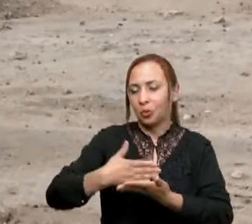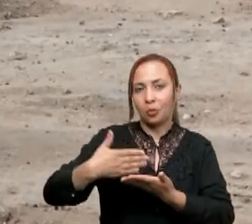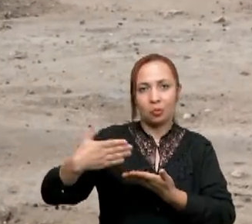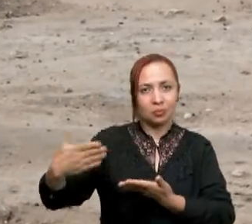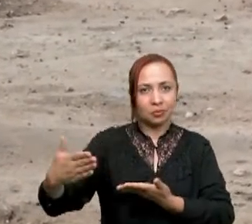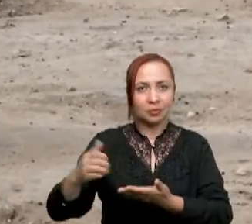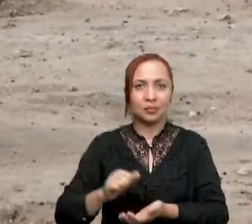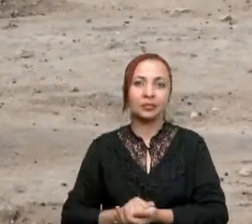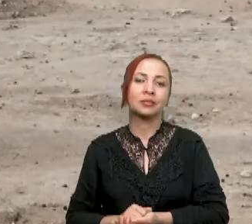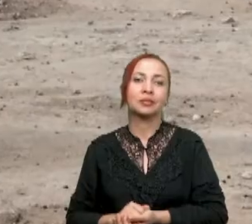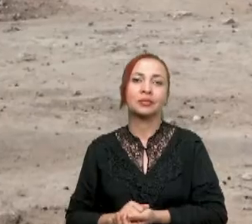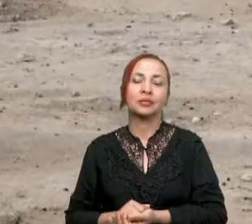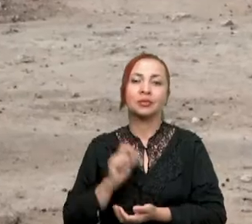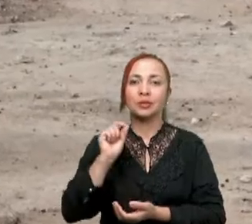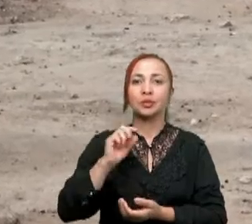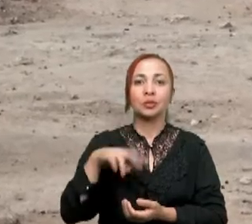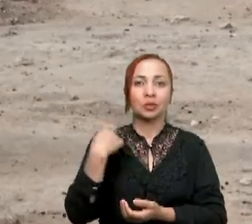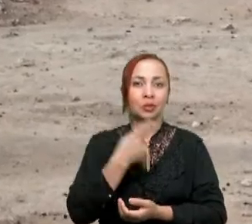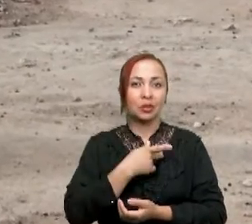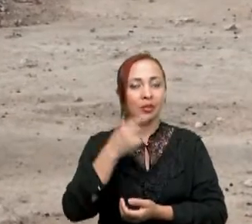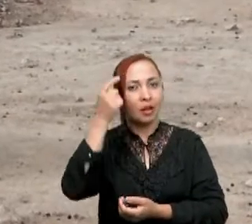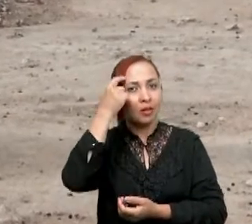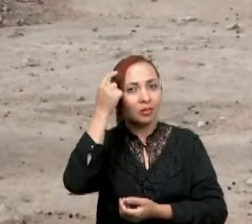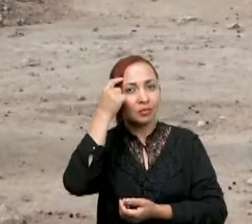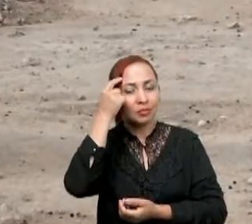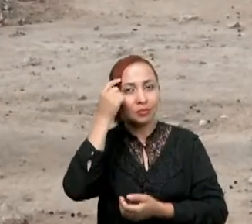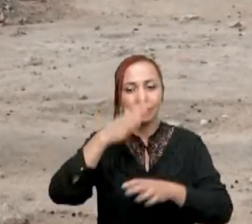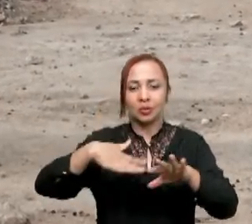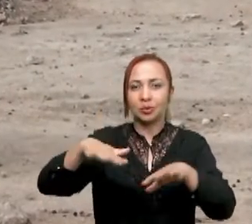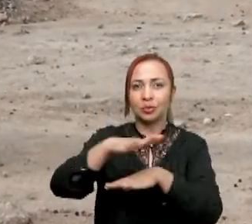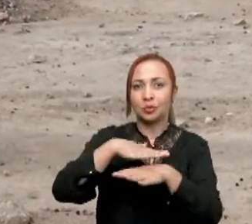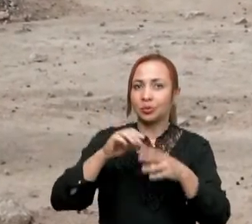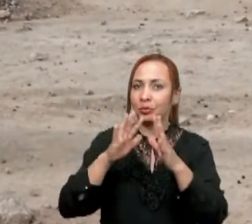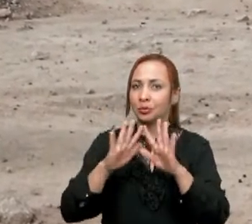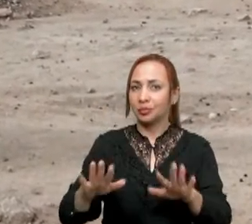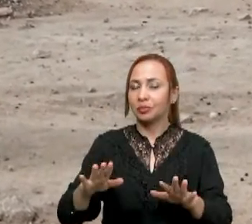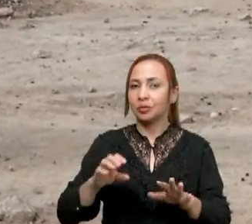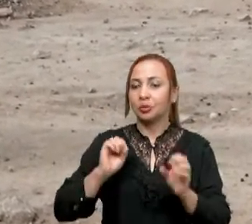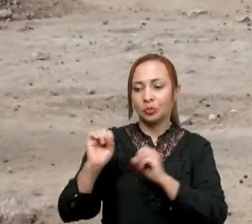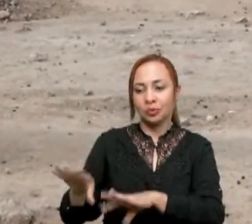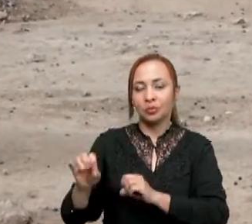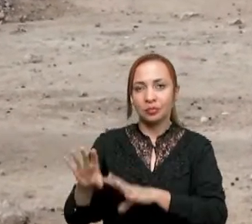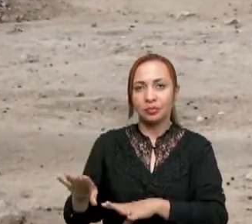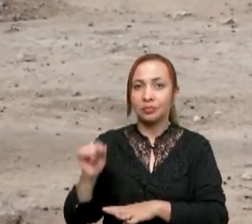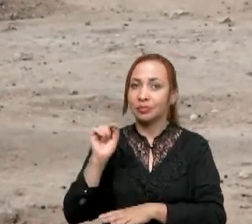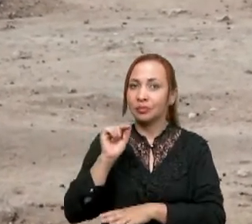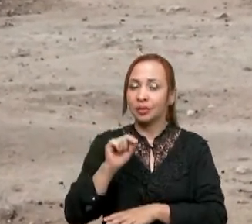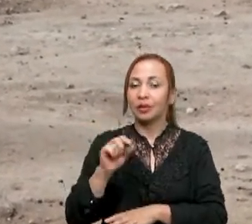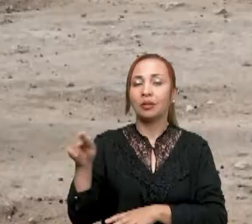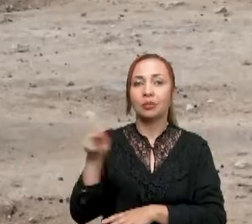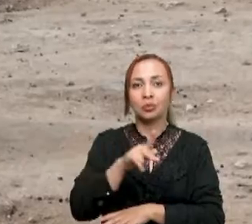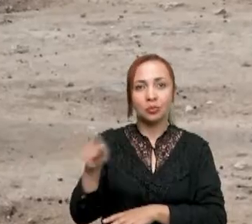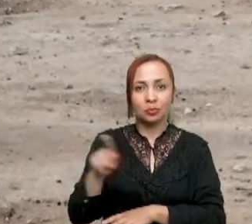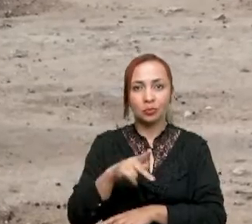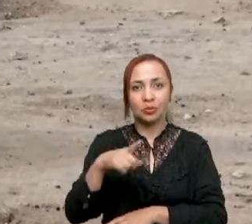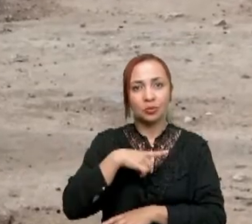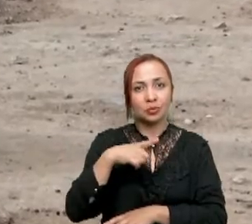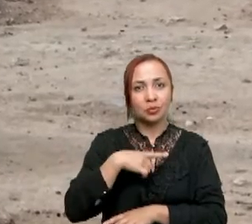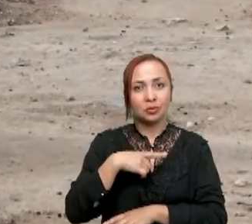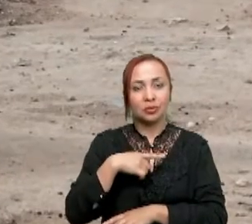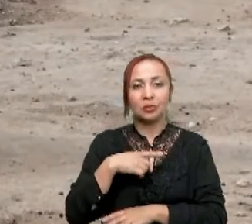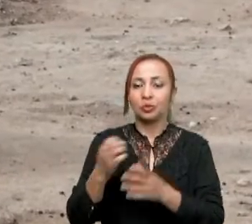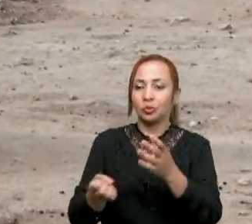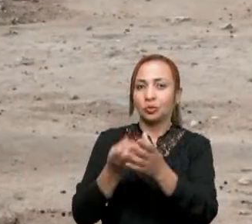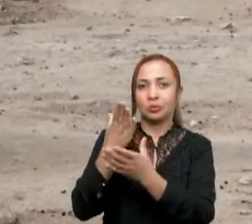início e o que a gente pensa dessa questão da educação é que os professores eles